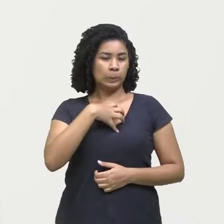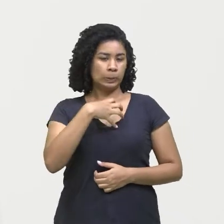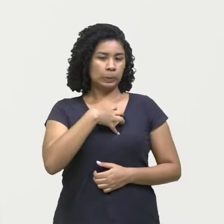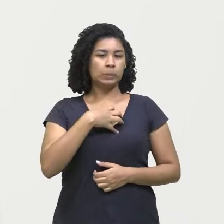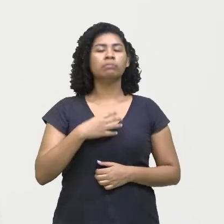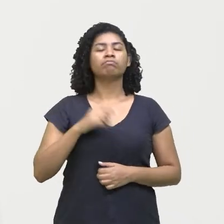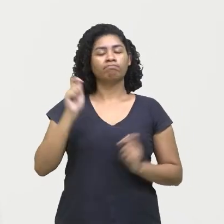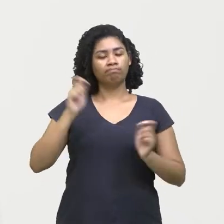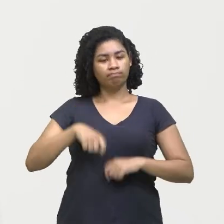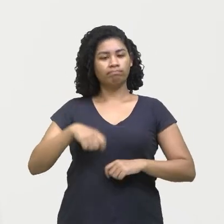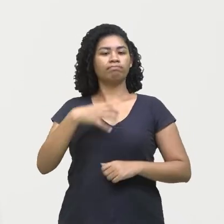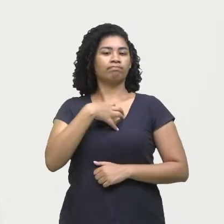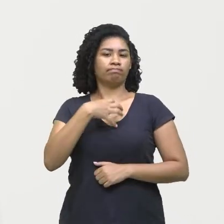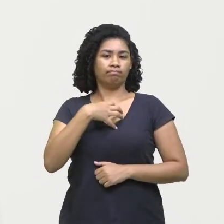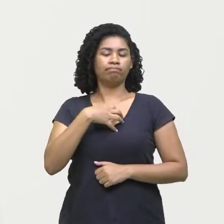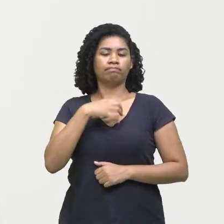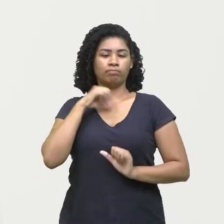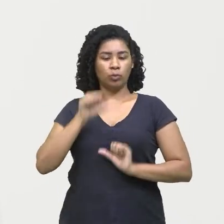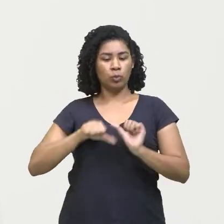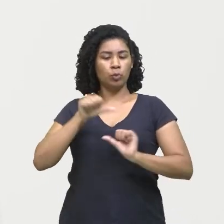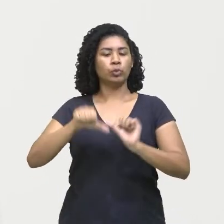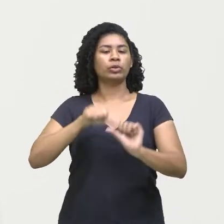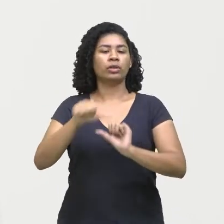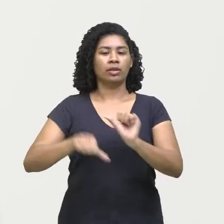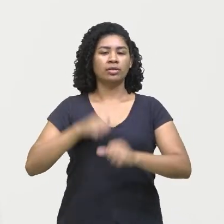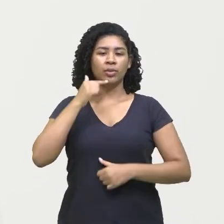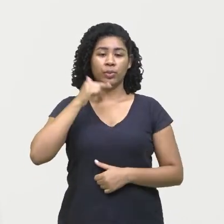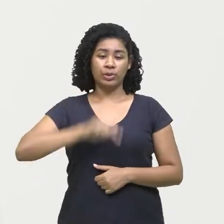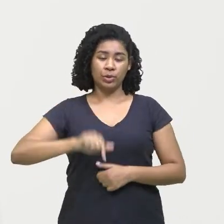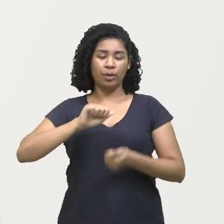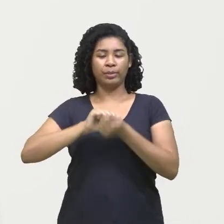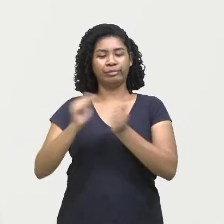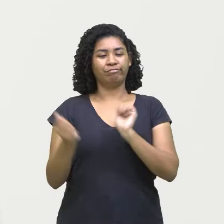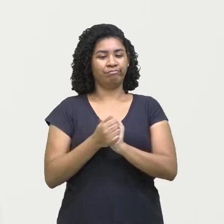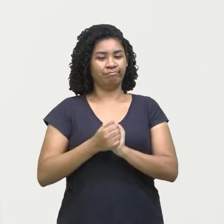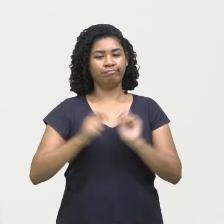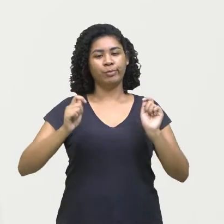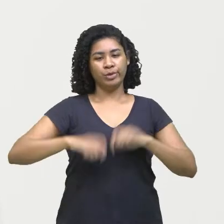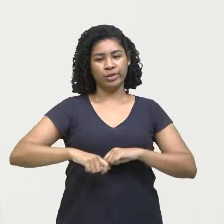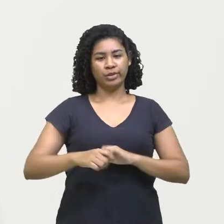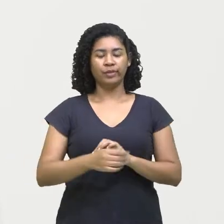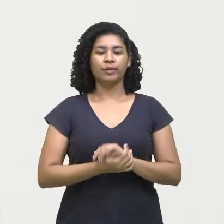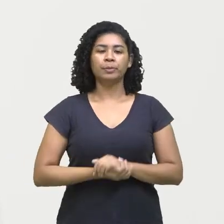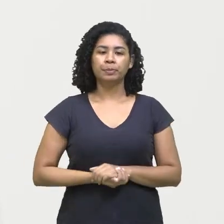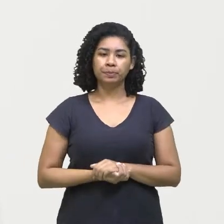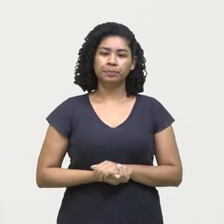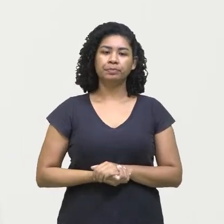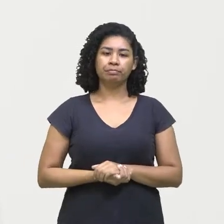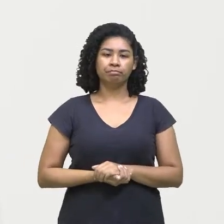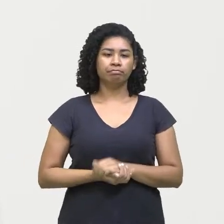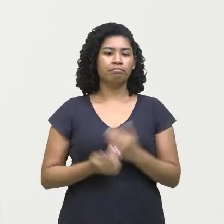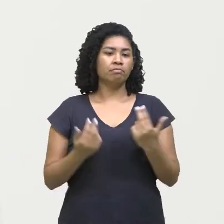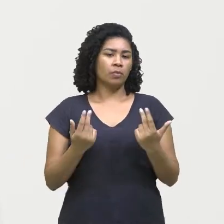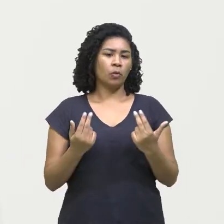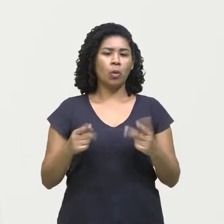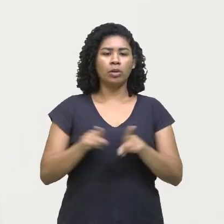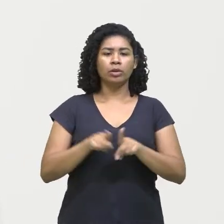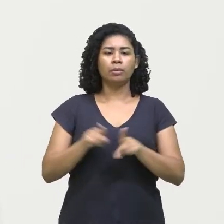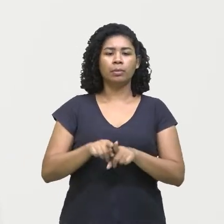de mudanças aí dessa transformação e adaptação da nossa língua, assim como a região.